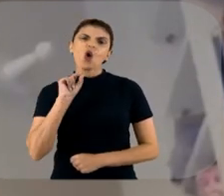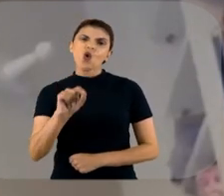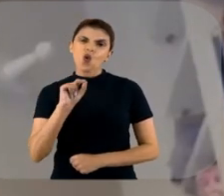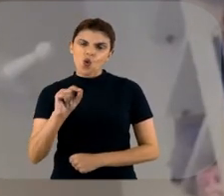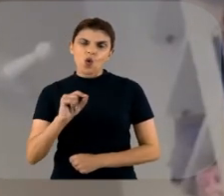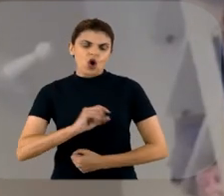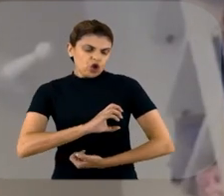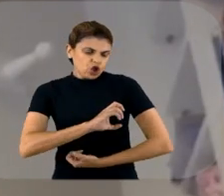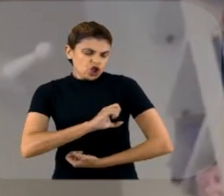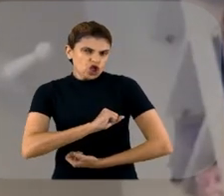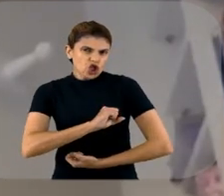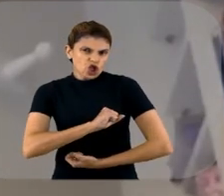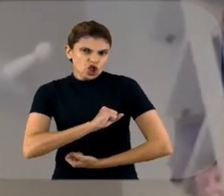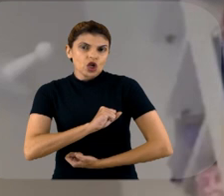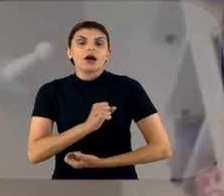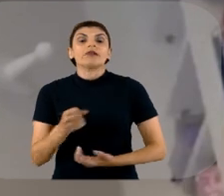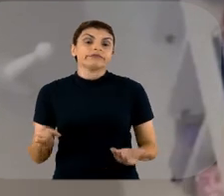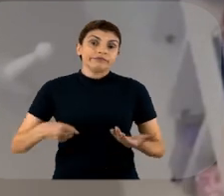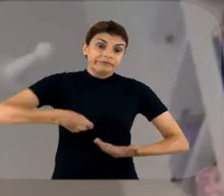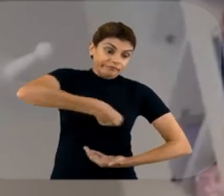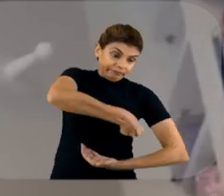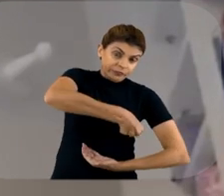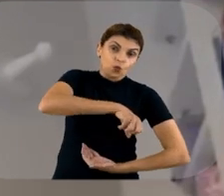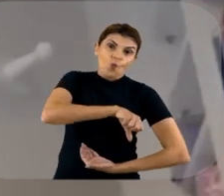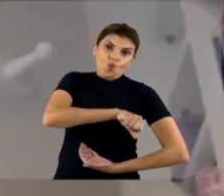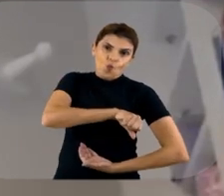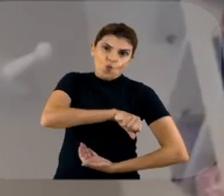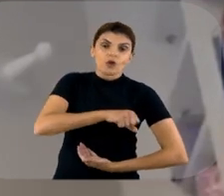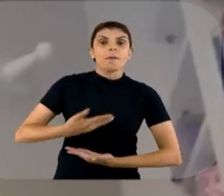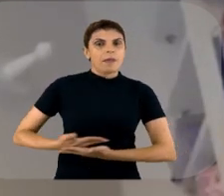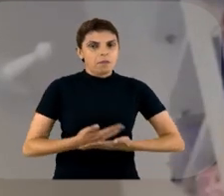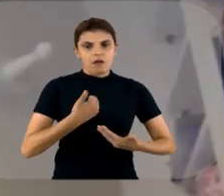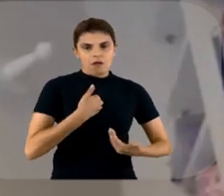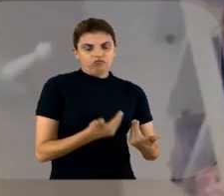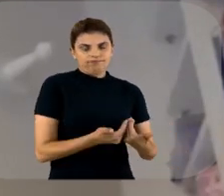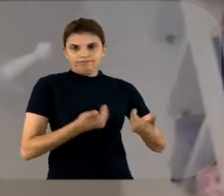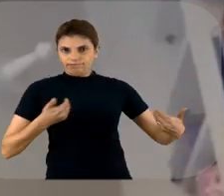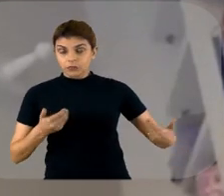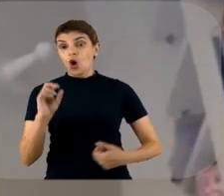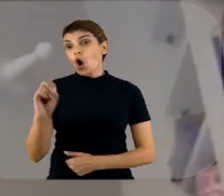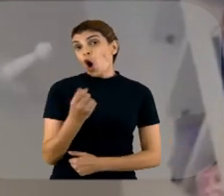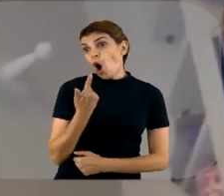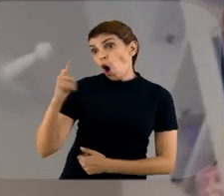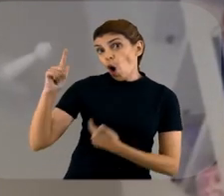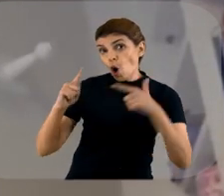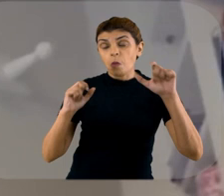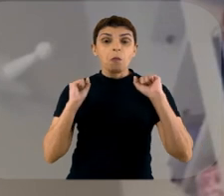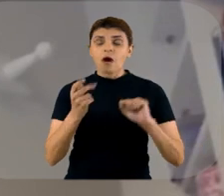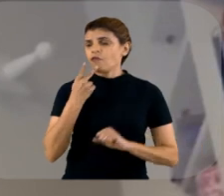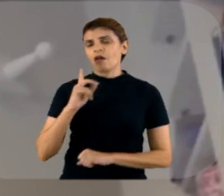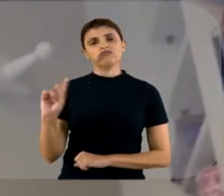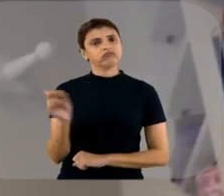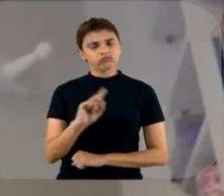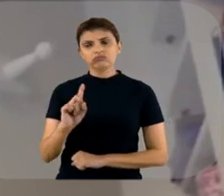a extração do do do leite materno e oferecido ao o bebê hã outras